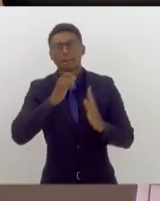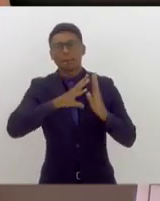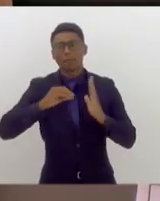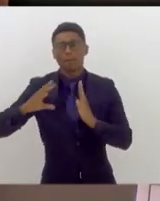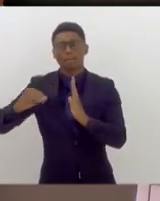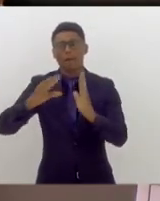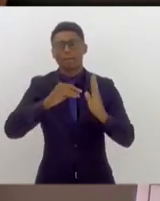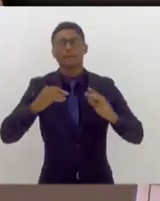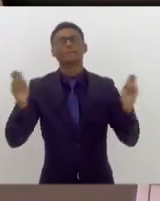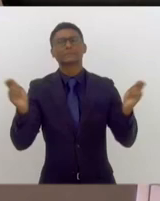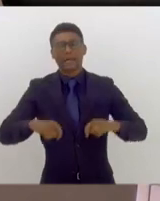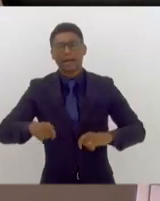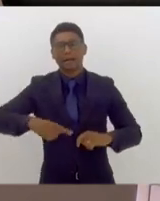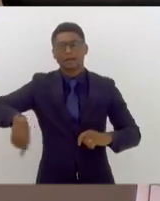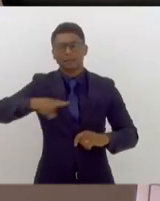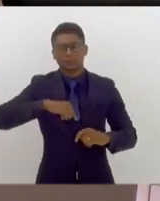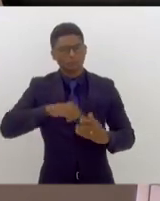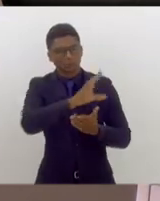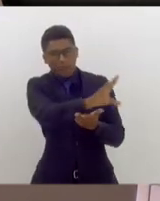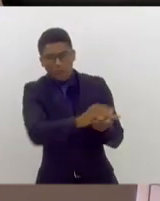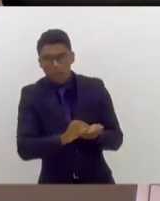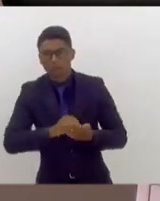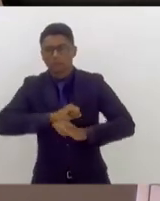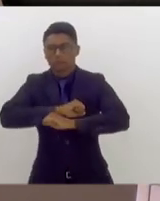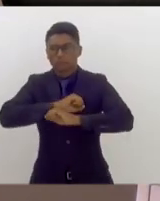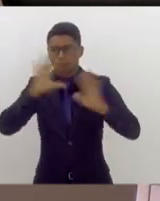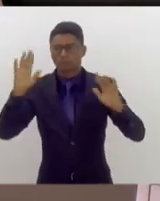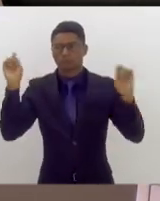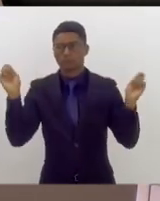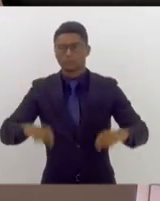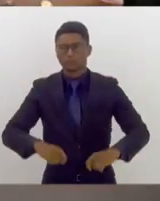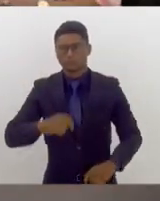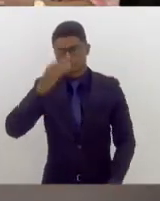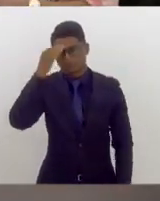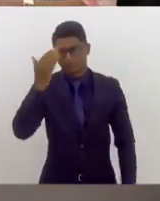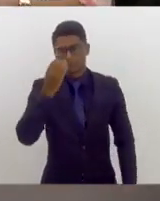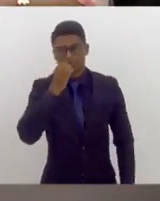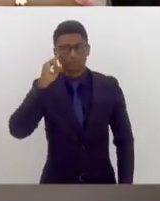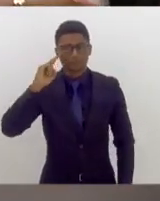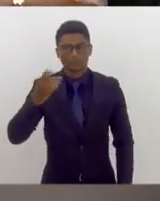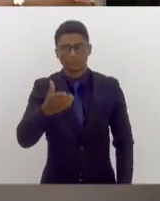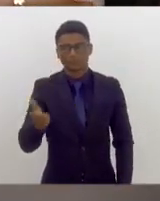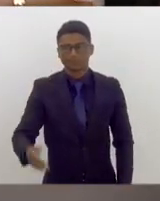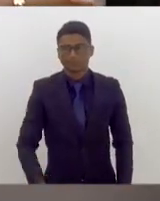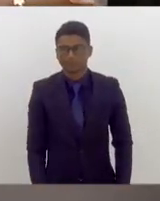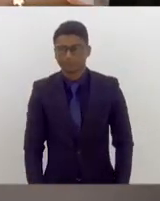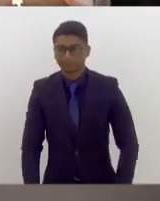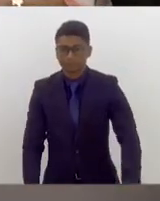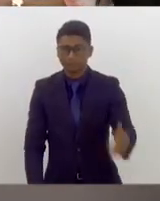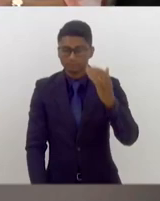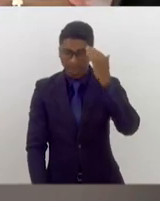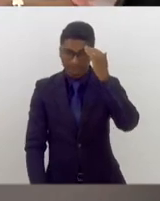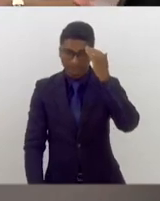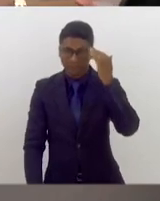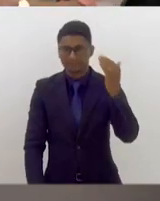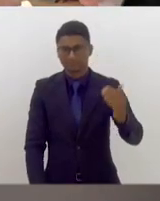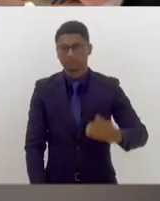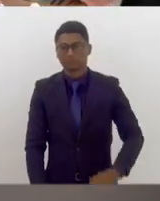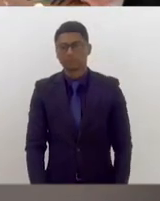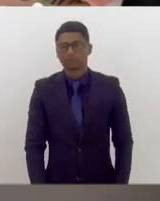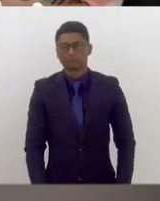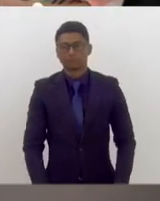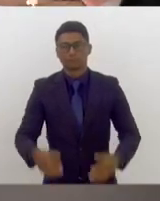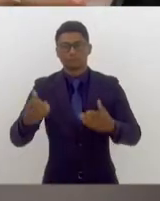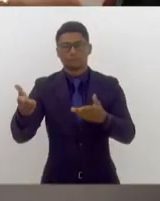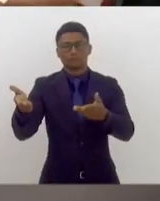iluminar aí os caminhos nossos. Muito obrigada. Bom dia. Muito obrigado, professora Ana Karina. E chamo fazer